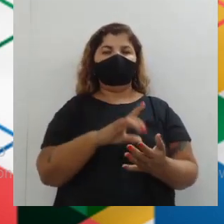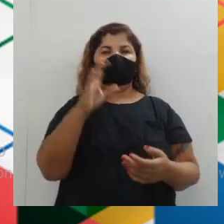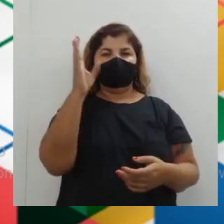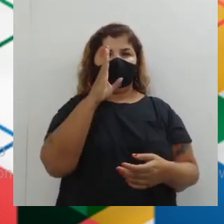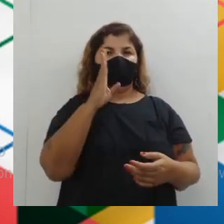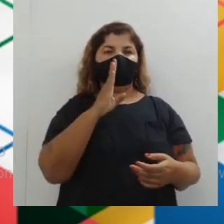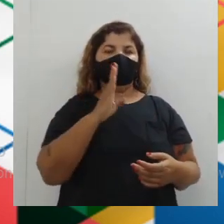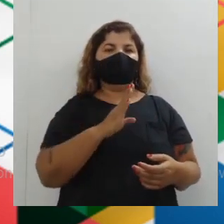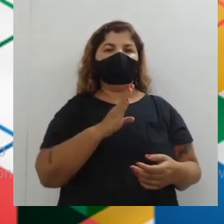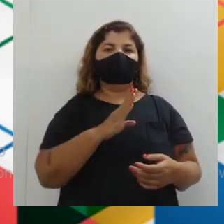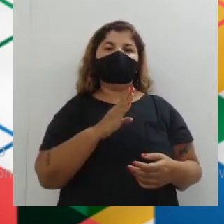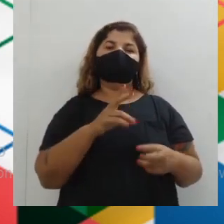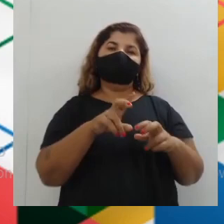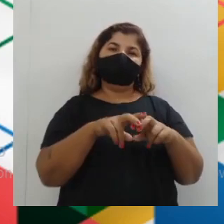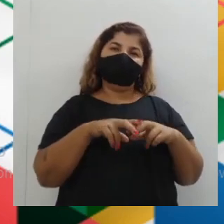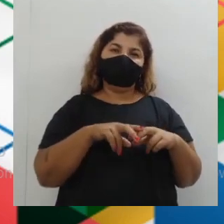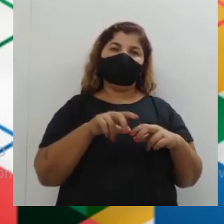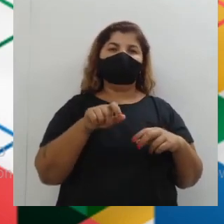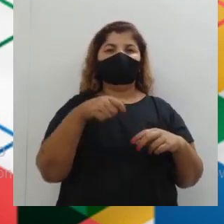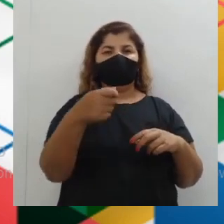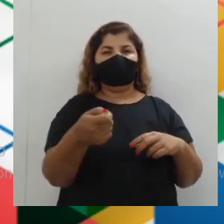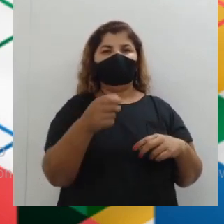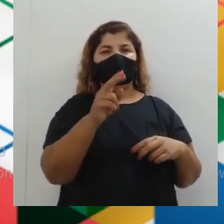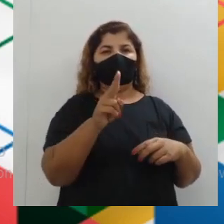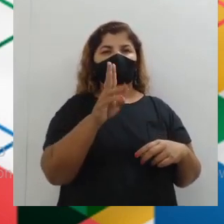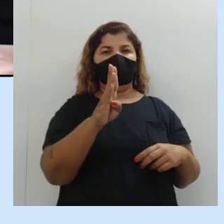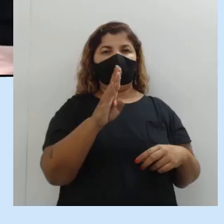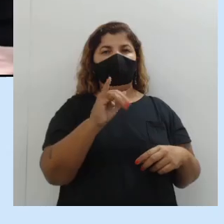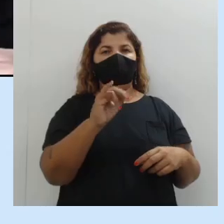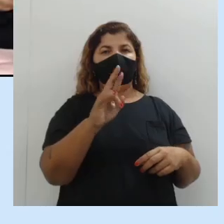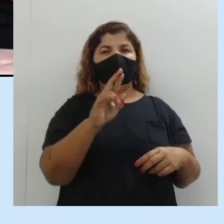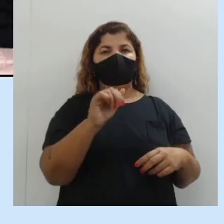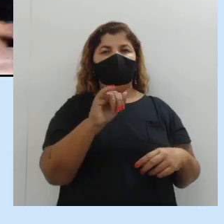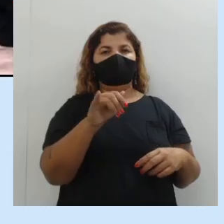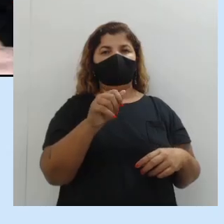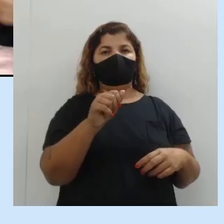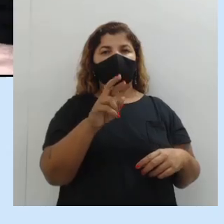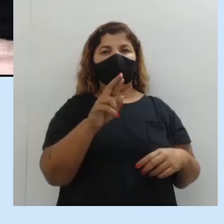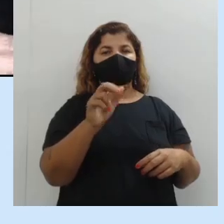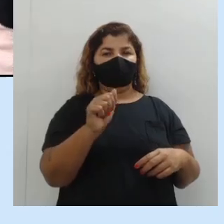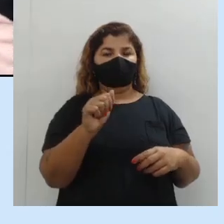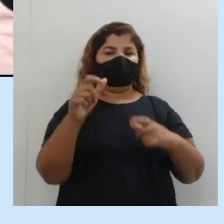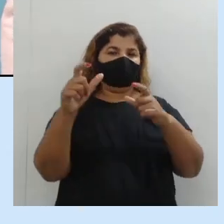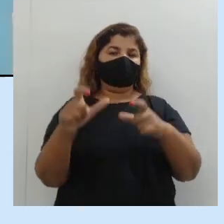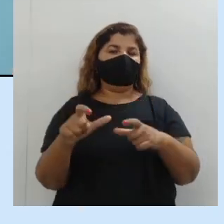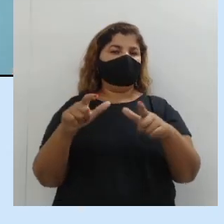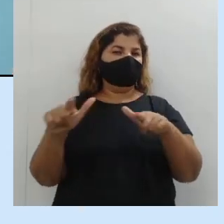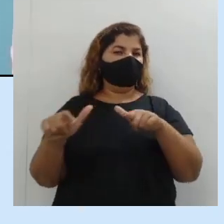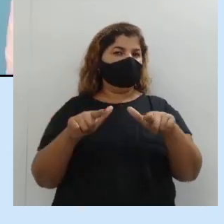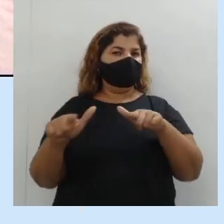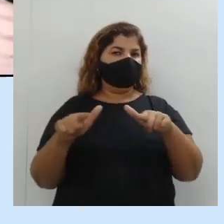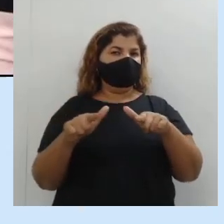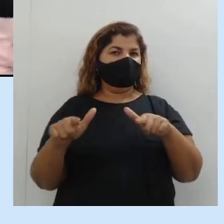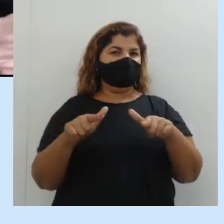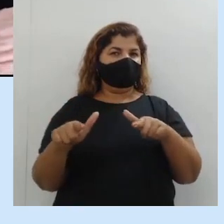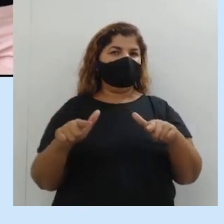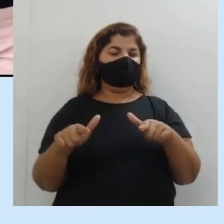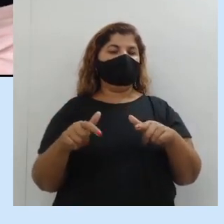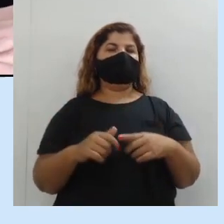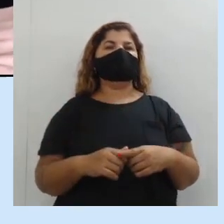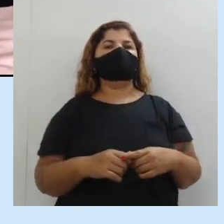brasileiros. Por isso é apelidado de Ubirajara, né, lá na repartição pública onde ele trabalha. Vê só,